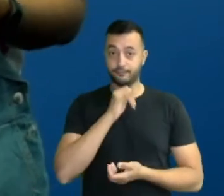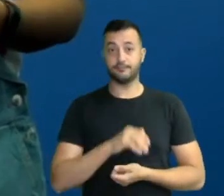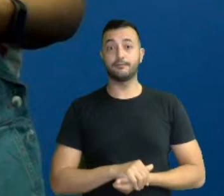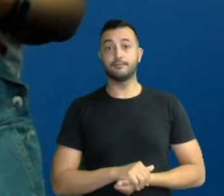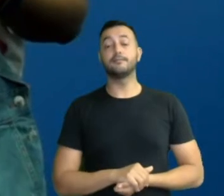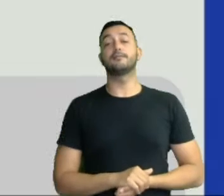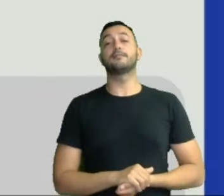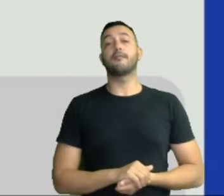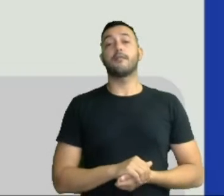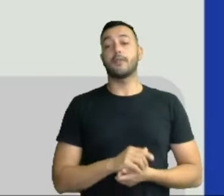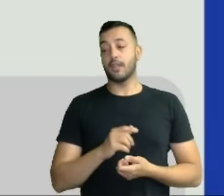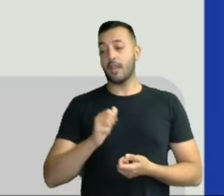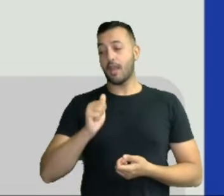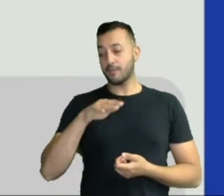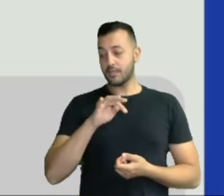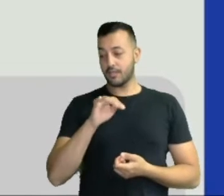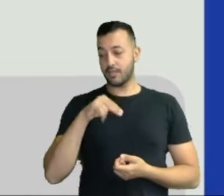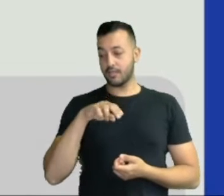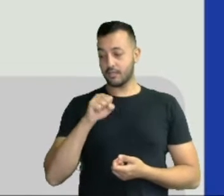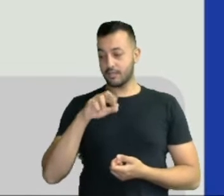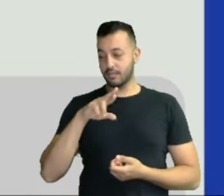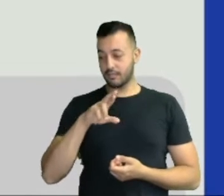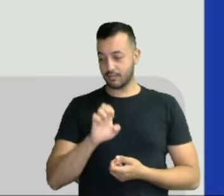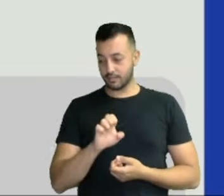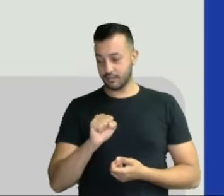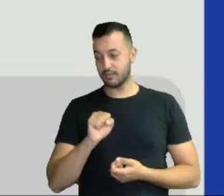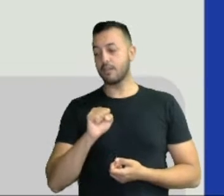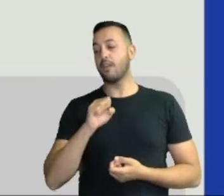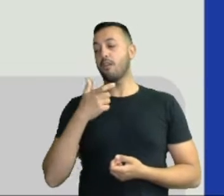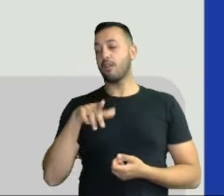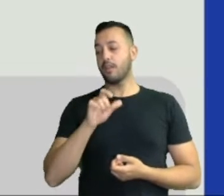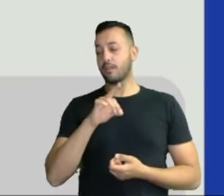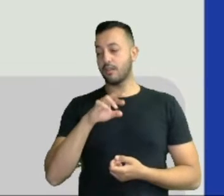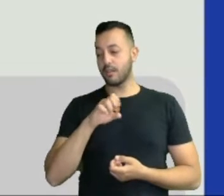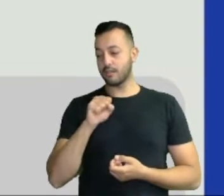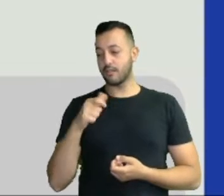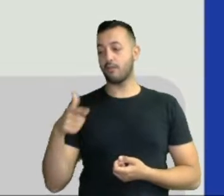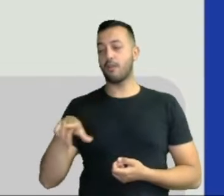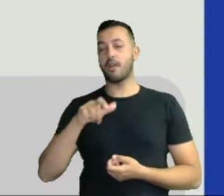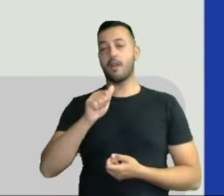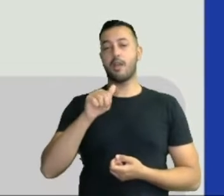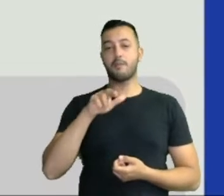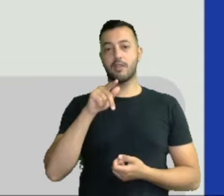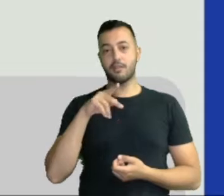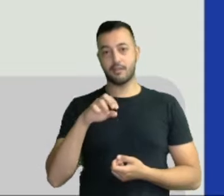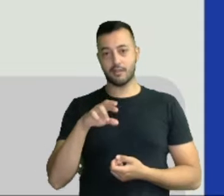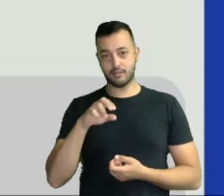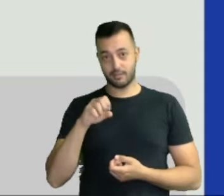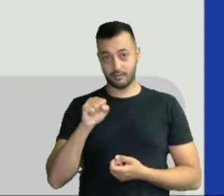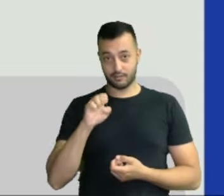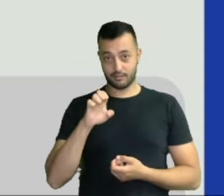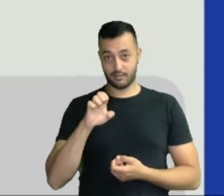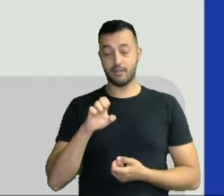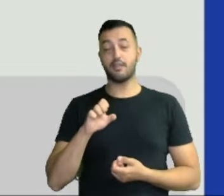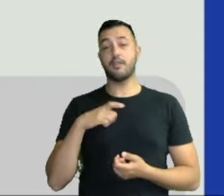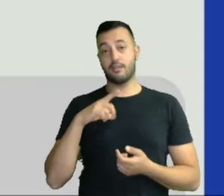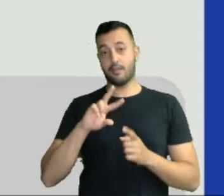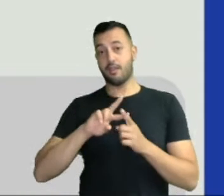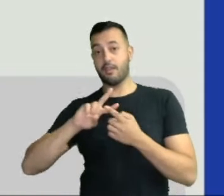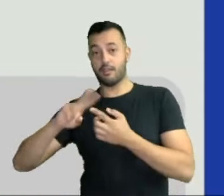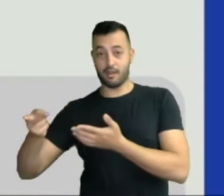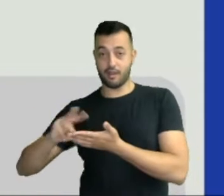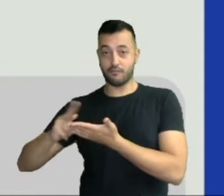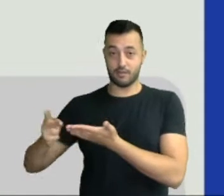ó. Abstener-se, adentrar-se, arrepentir-se, e aí ao lado tem a tradução